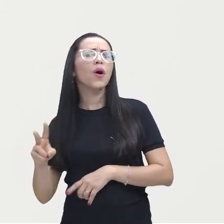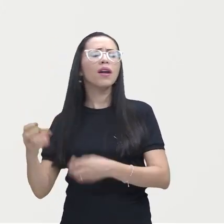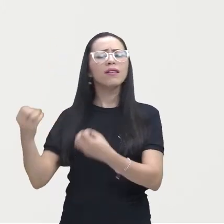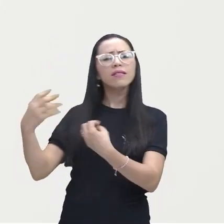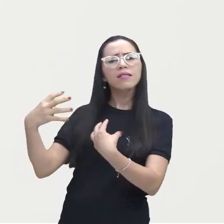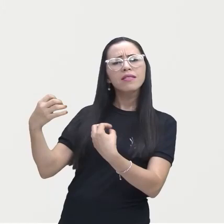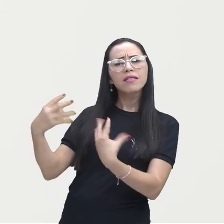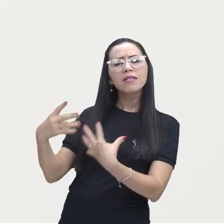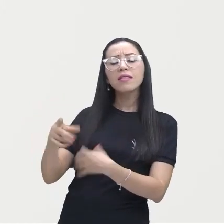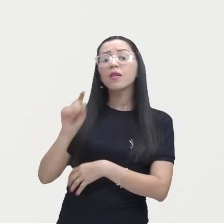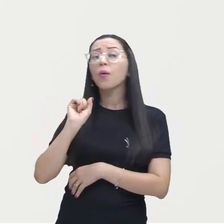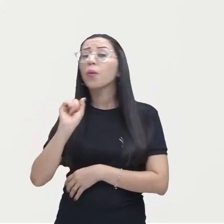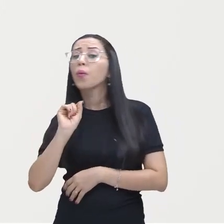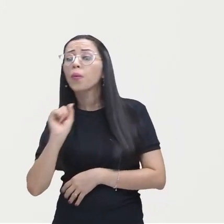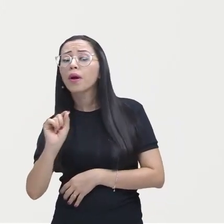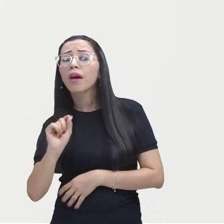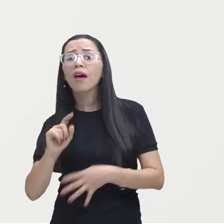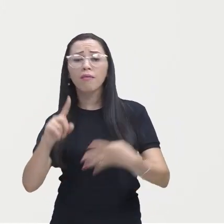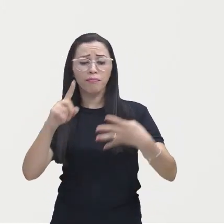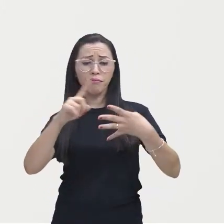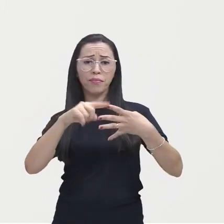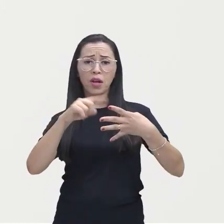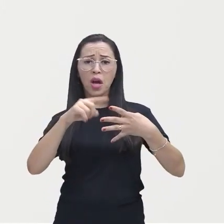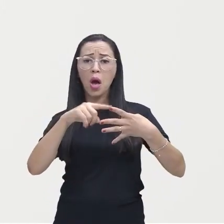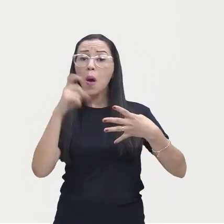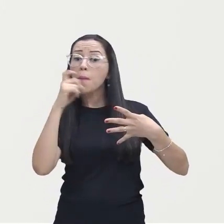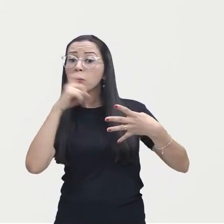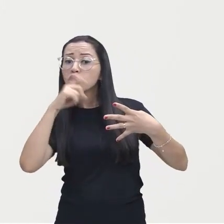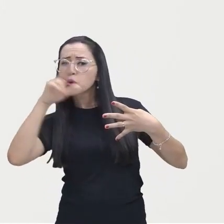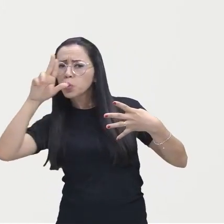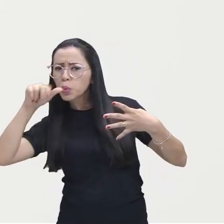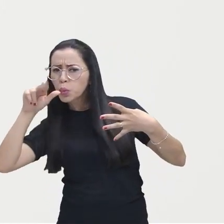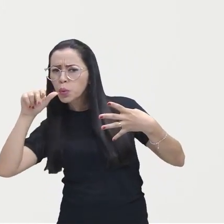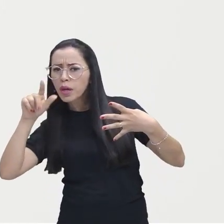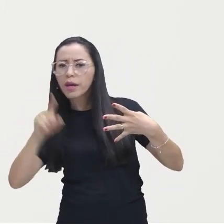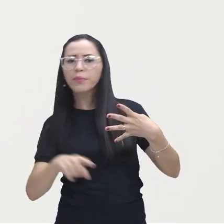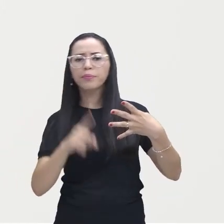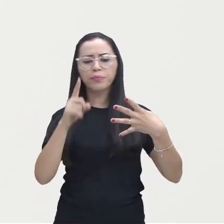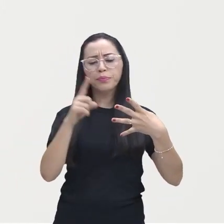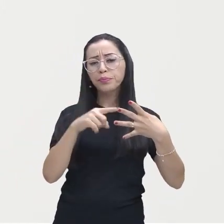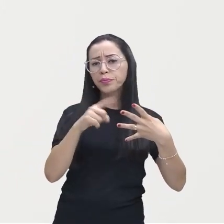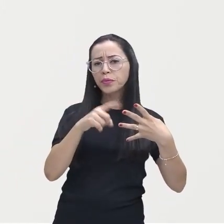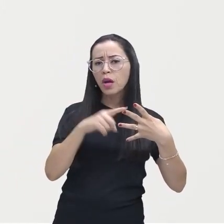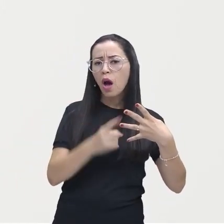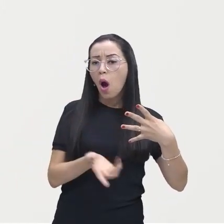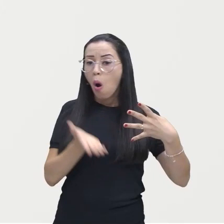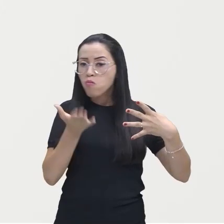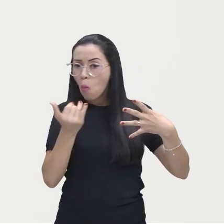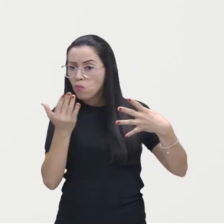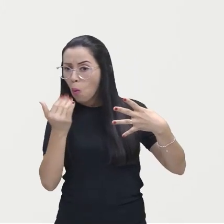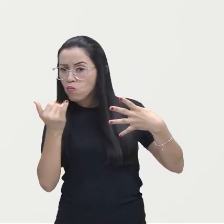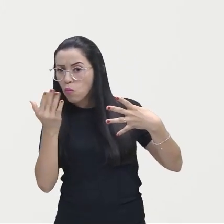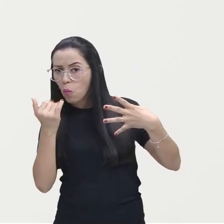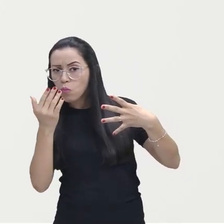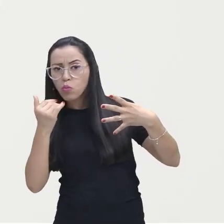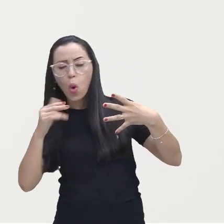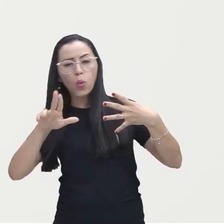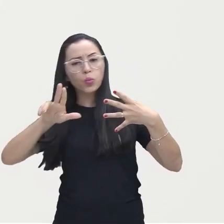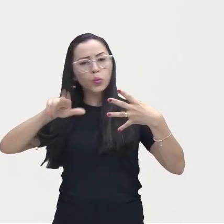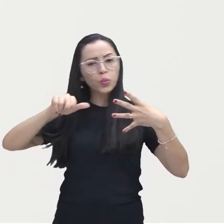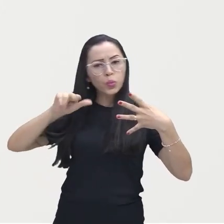nos ensinou que nós não devemos mentir? Será que essa fábula nos ensinou que nós não devemos comer